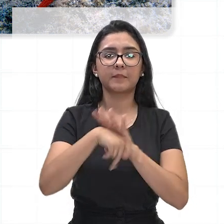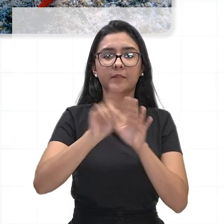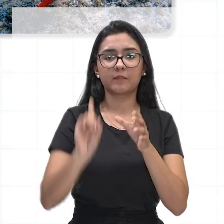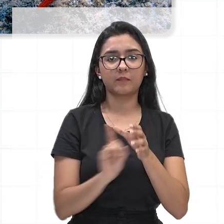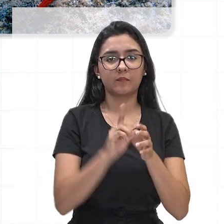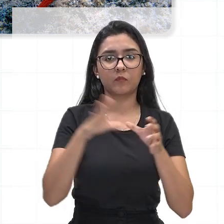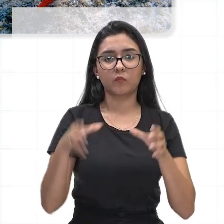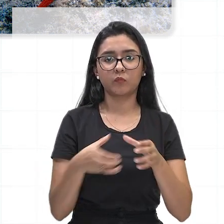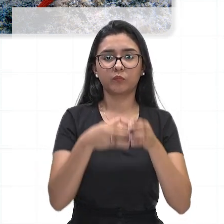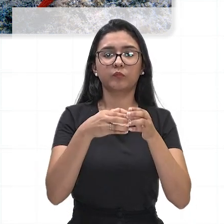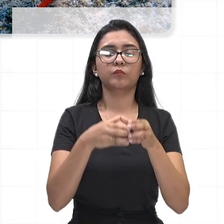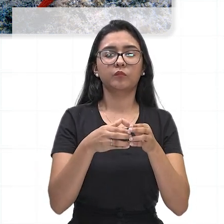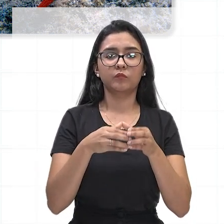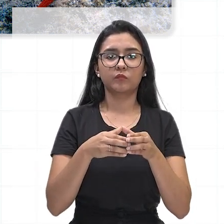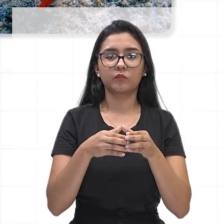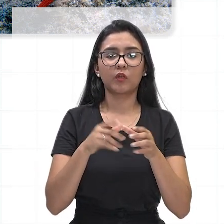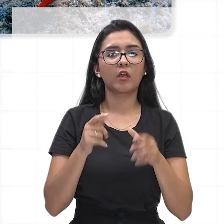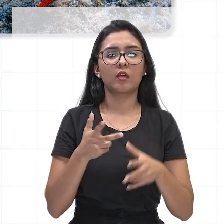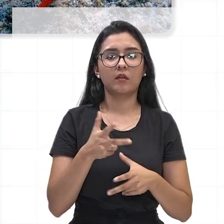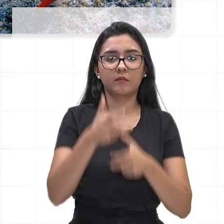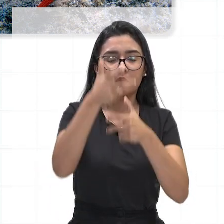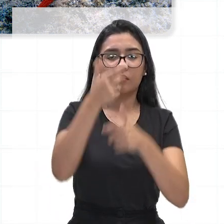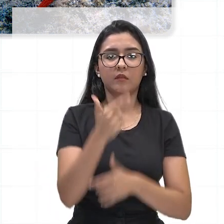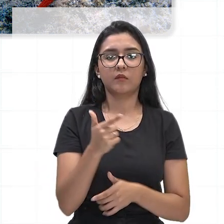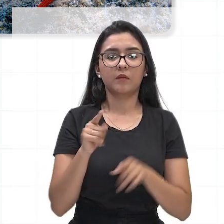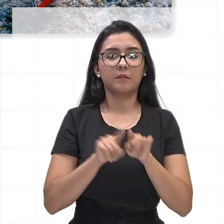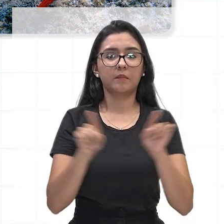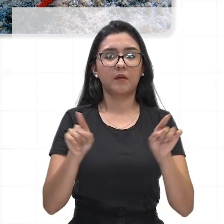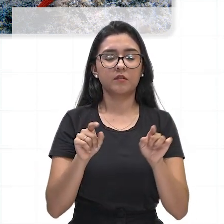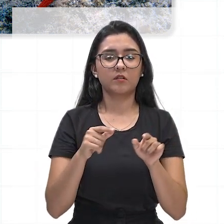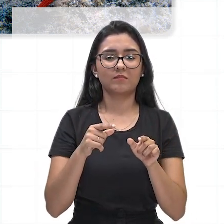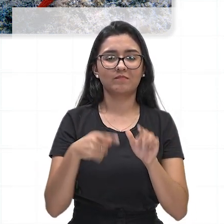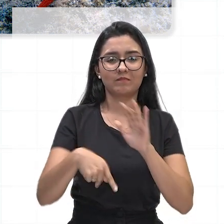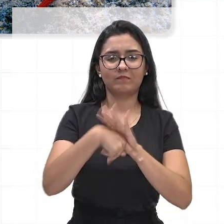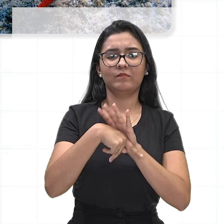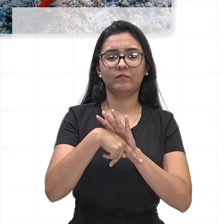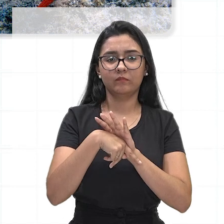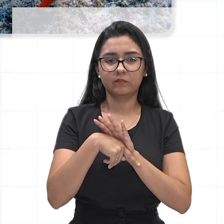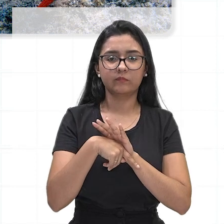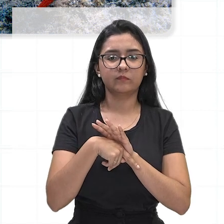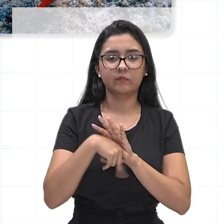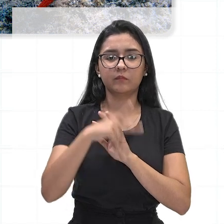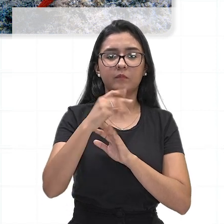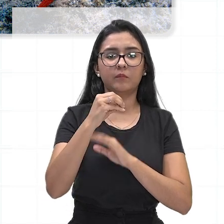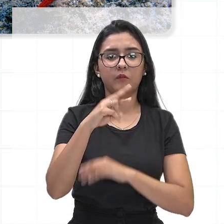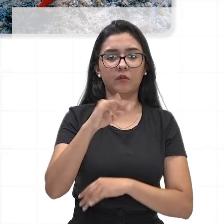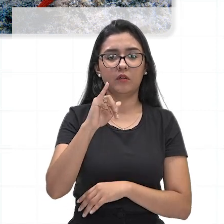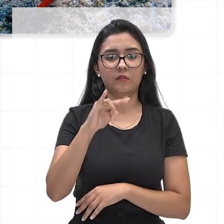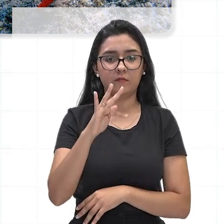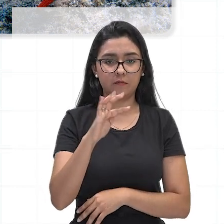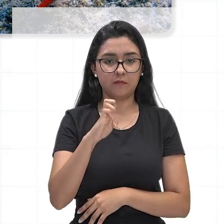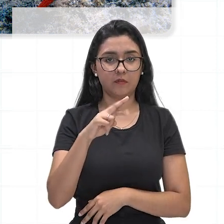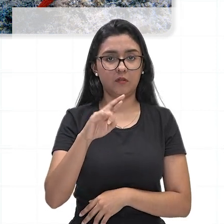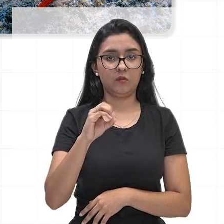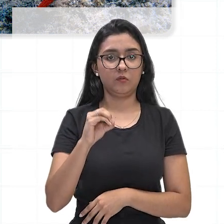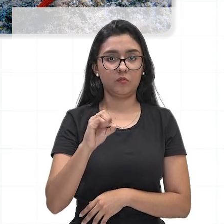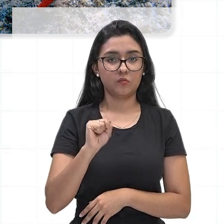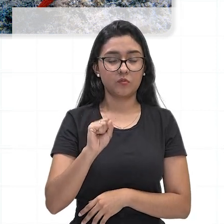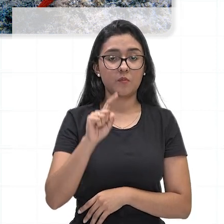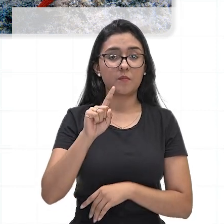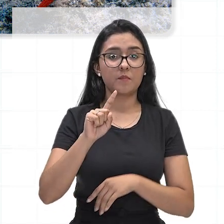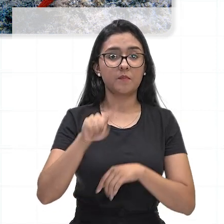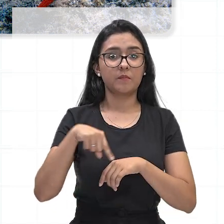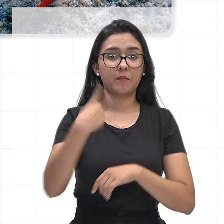mesmo grupo aí de invertebrados, mas não fazem parte exatamente do grupo dos poríferos, Mas a gente vai falar um pouquinho deles